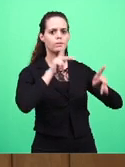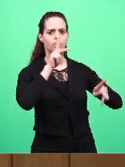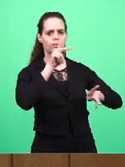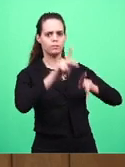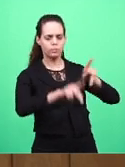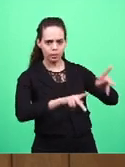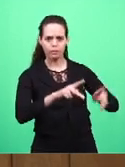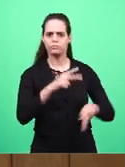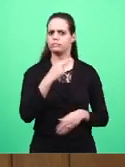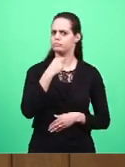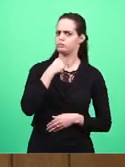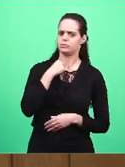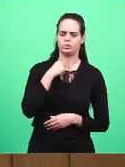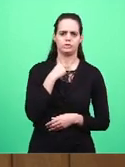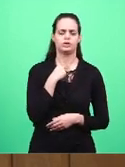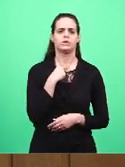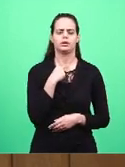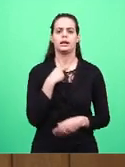Para eles,